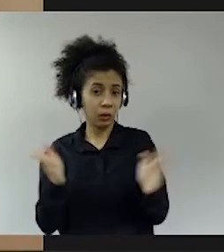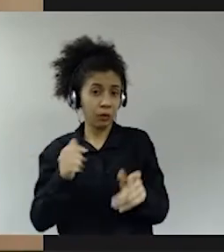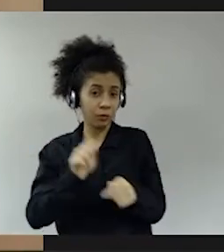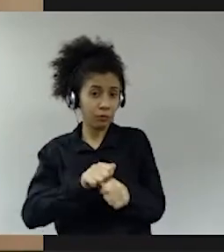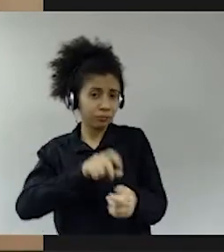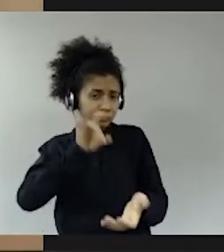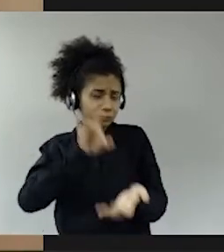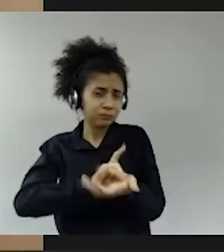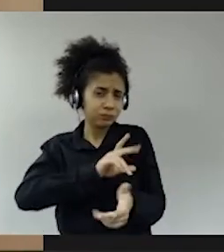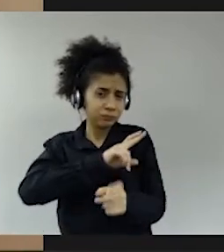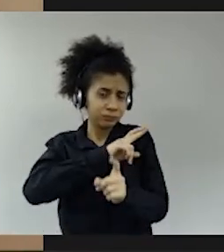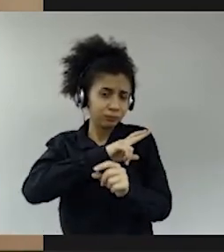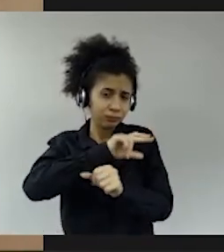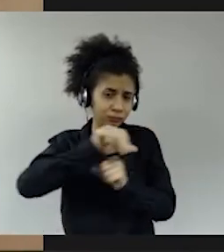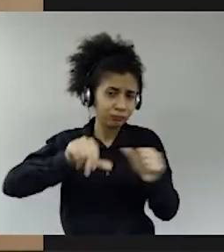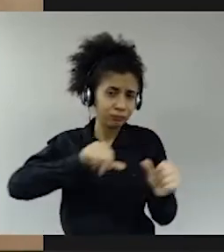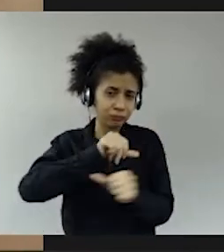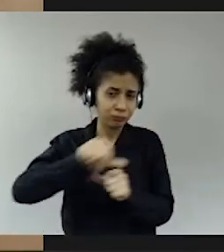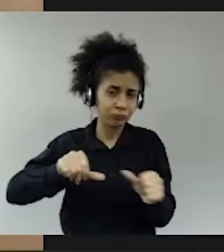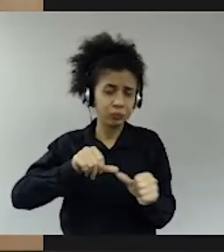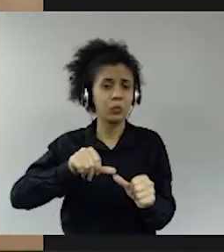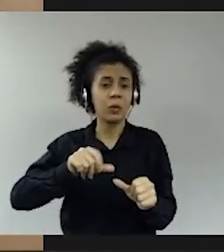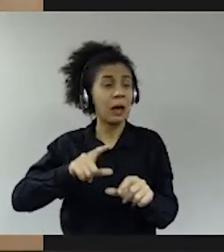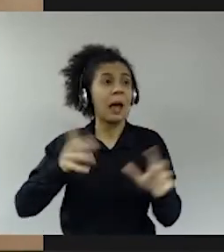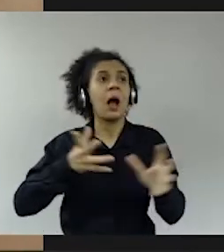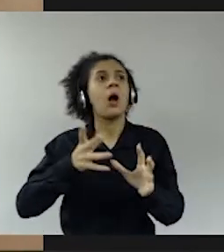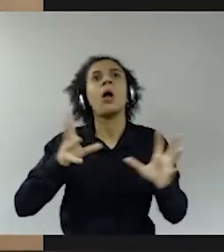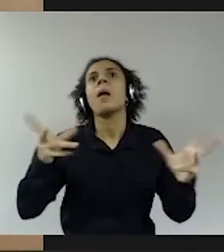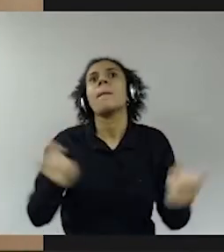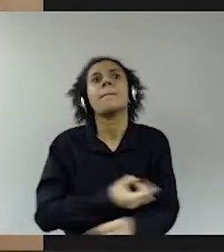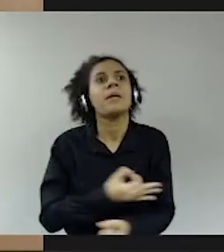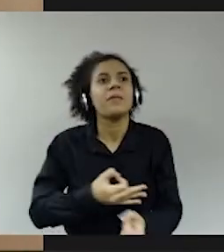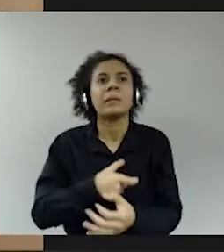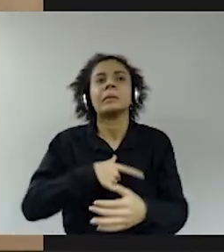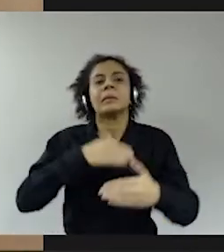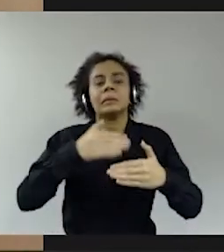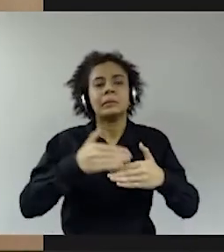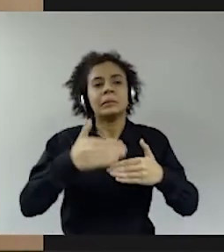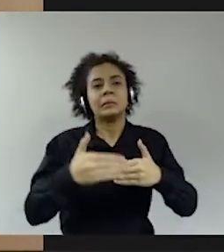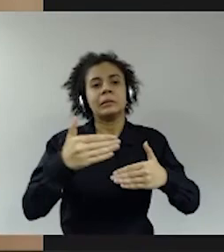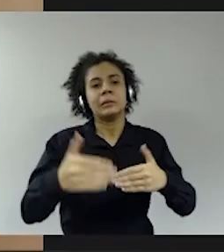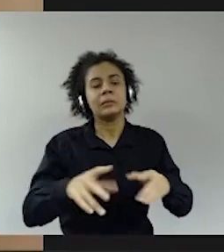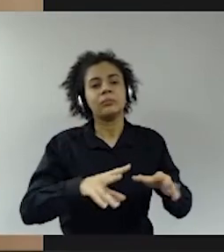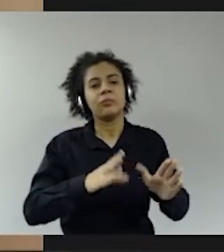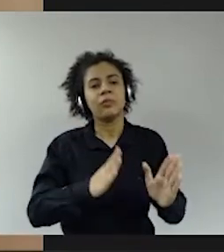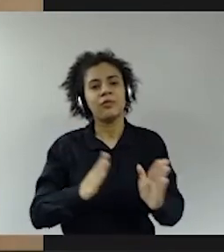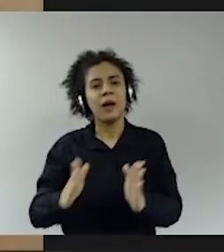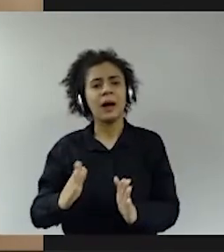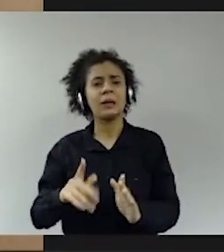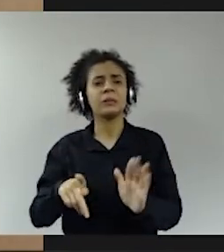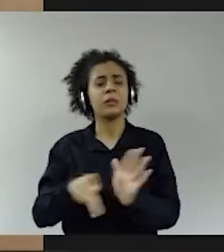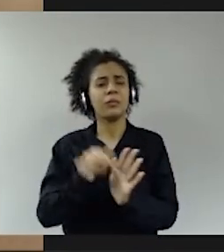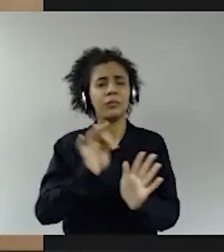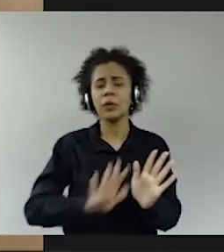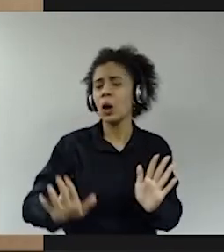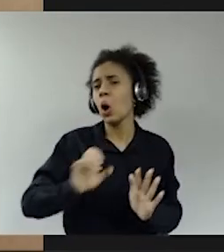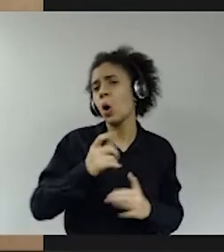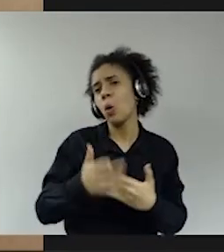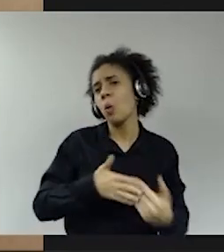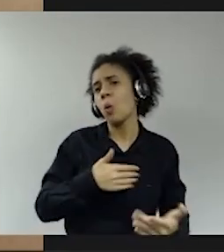a verdadeira reforma, ainda que não a mais completa, ainda que em 2, 3 fases, esse ano com IVA federal, ou seja, qual